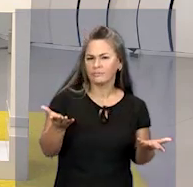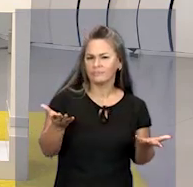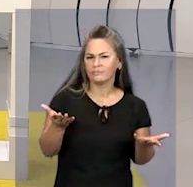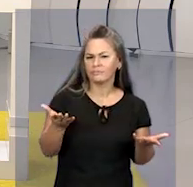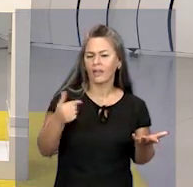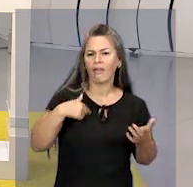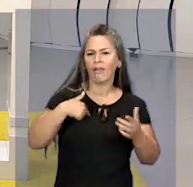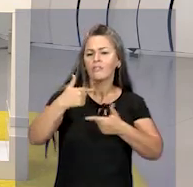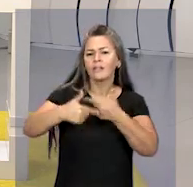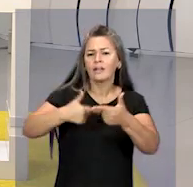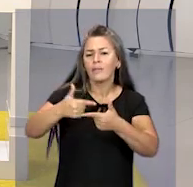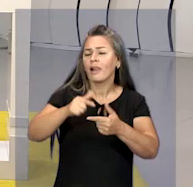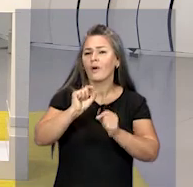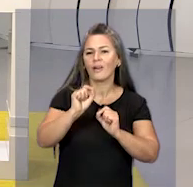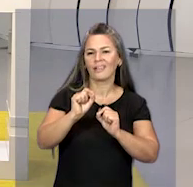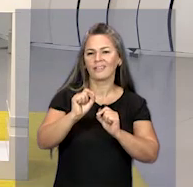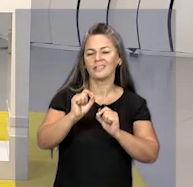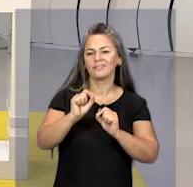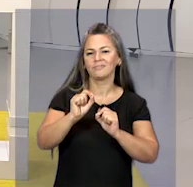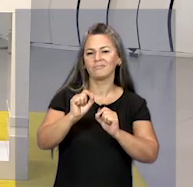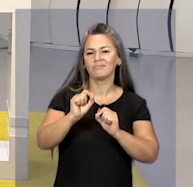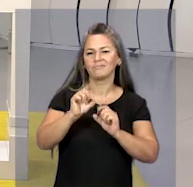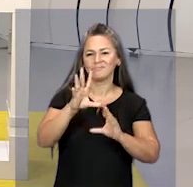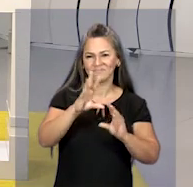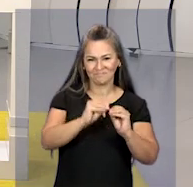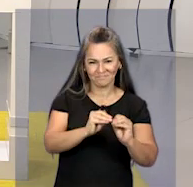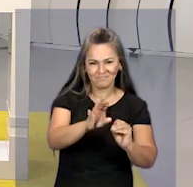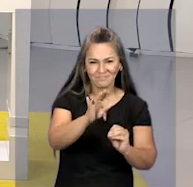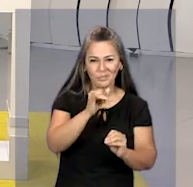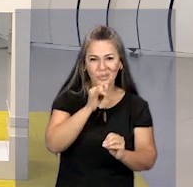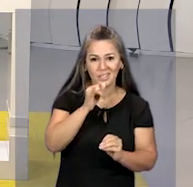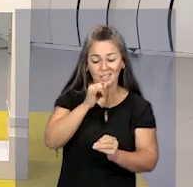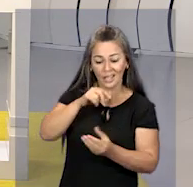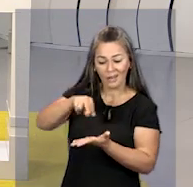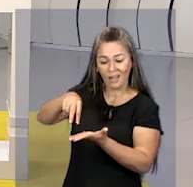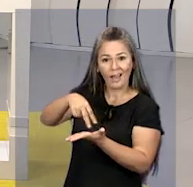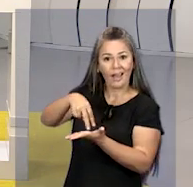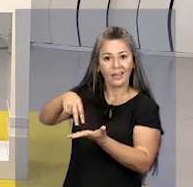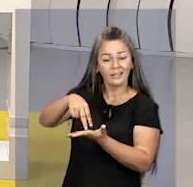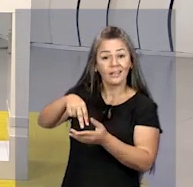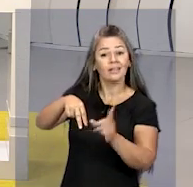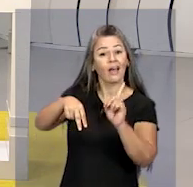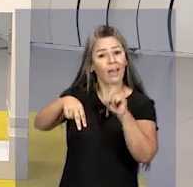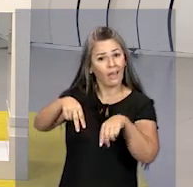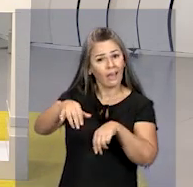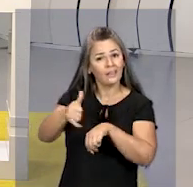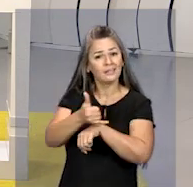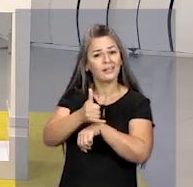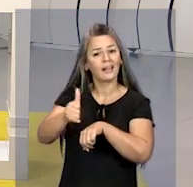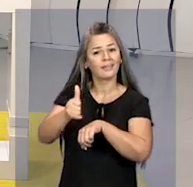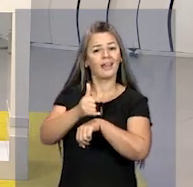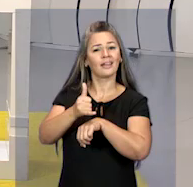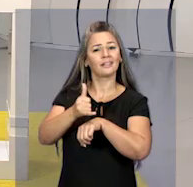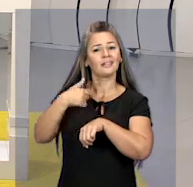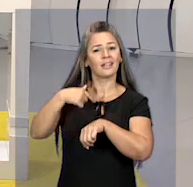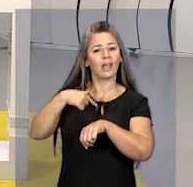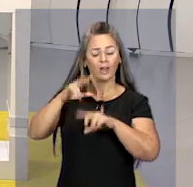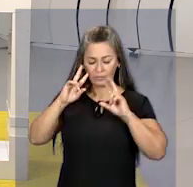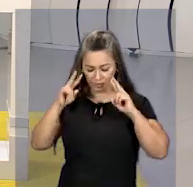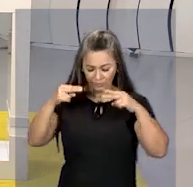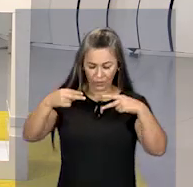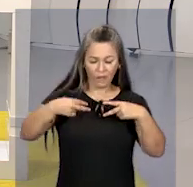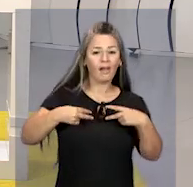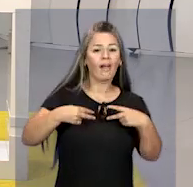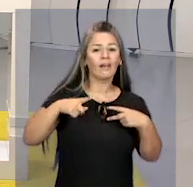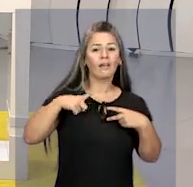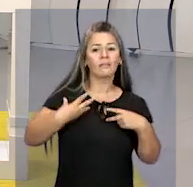A dança, então, ela vai nos caracterizar, ela é uma forma de nos colocar neste mundo. Qual o meu papel? Falando a